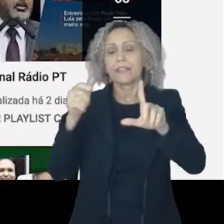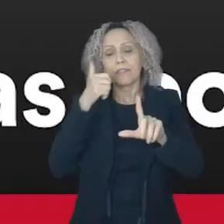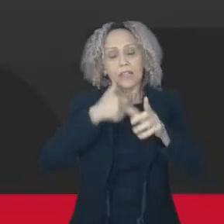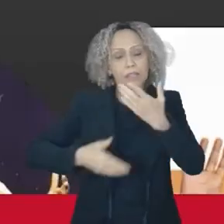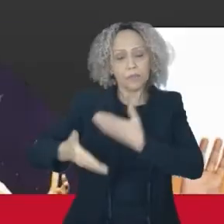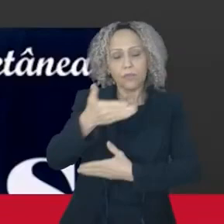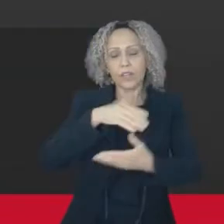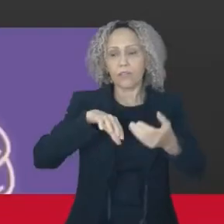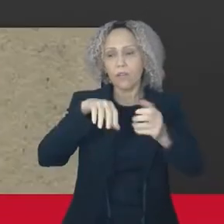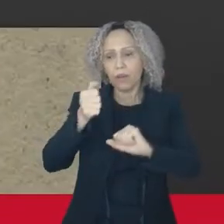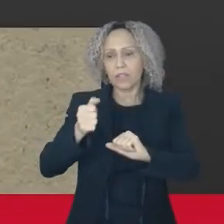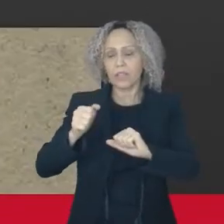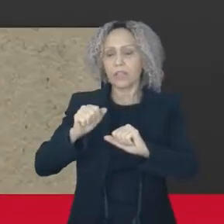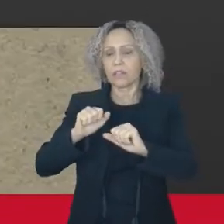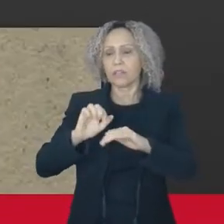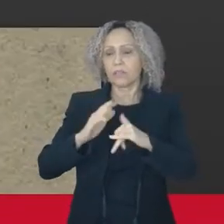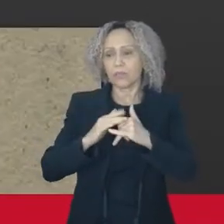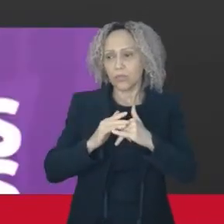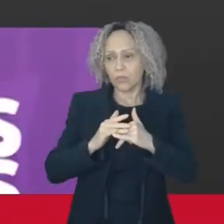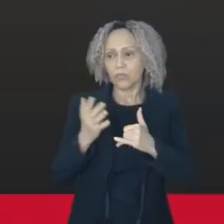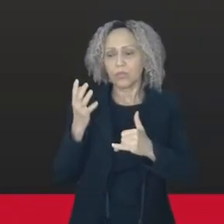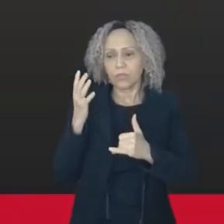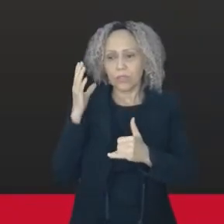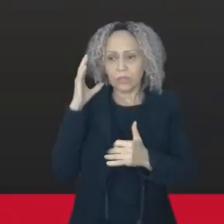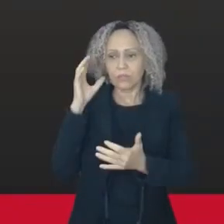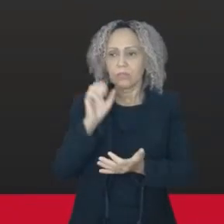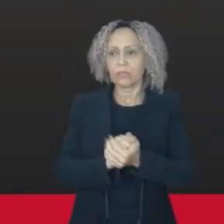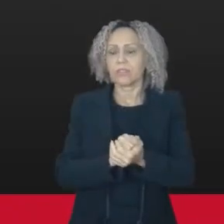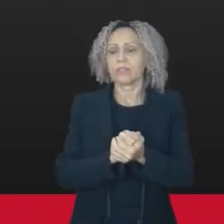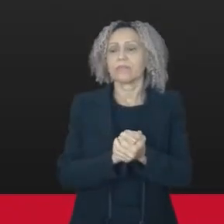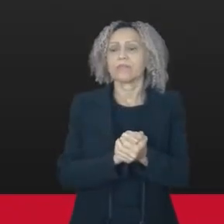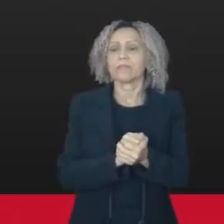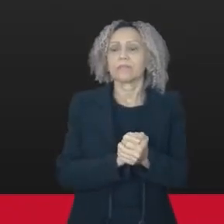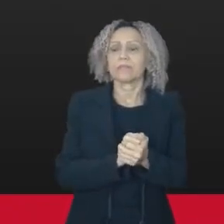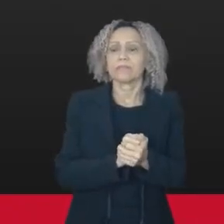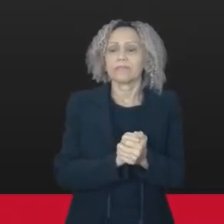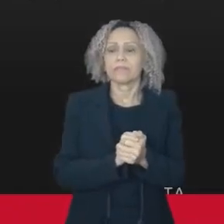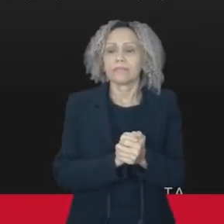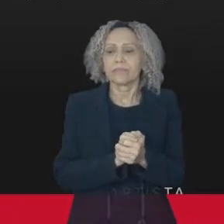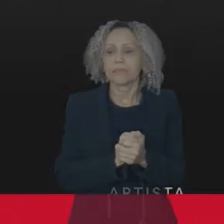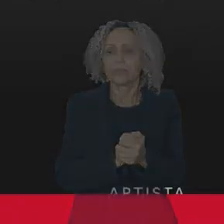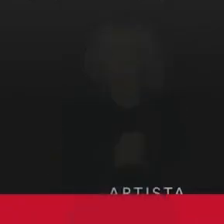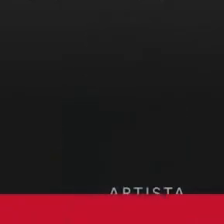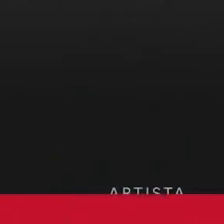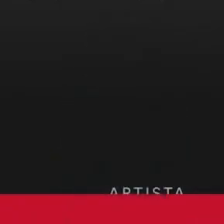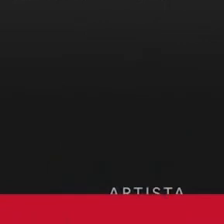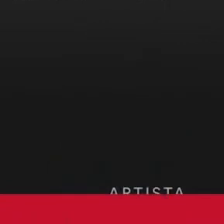da TV PT no YouTube ou em formato de podcast no Spotify.